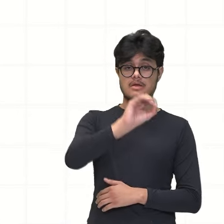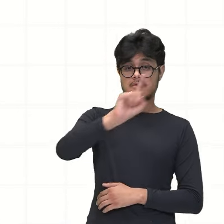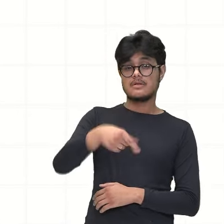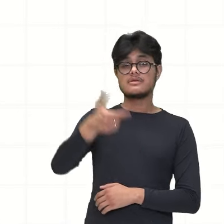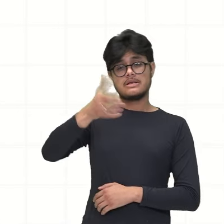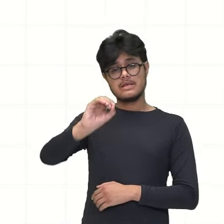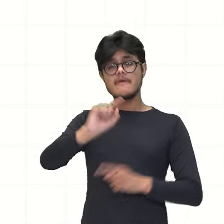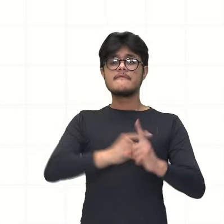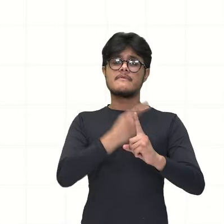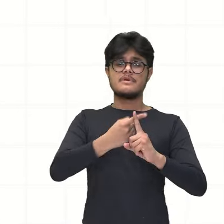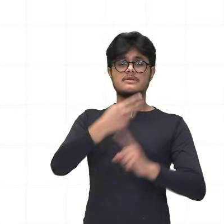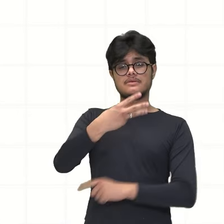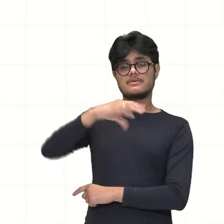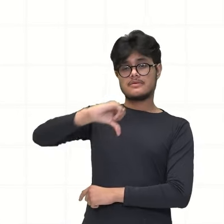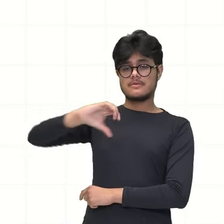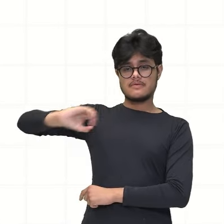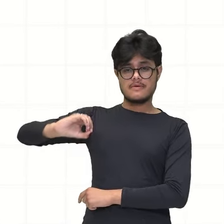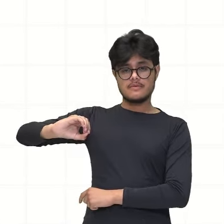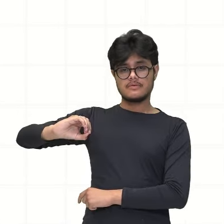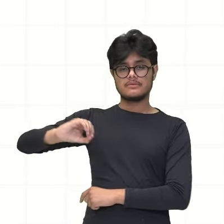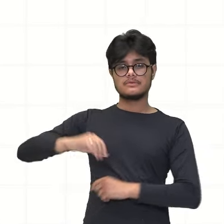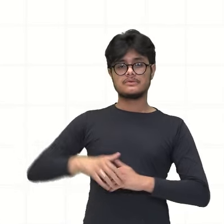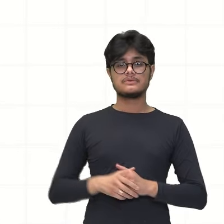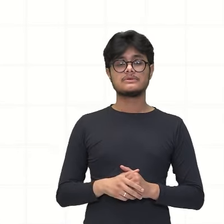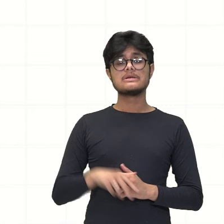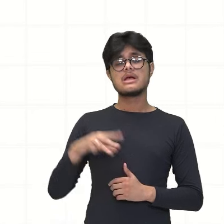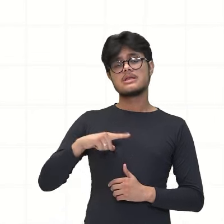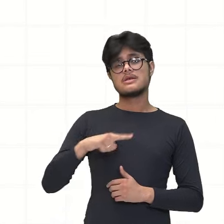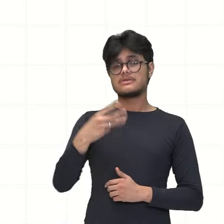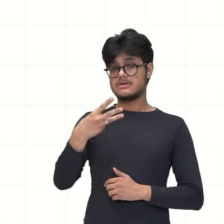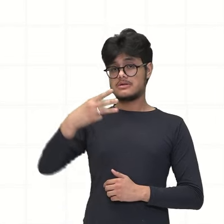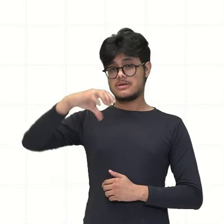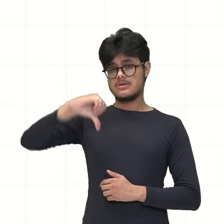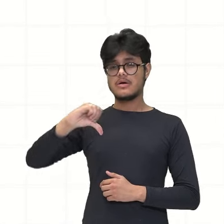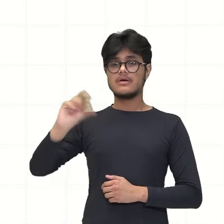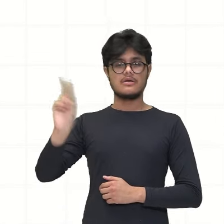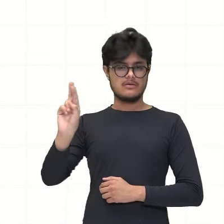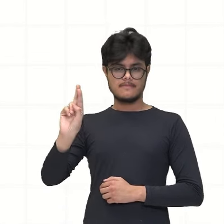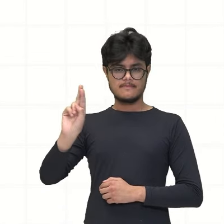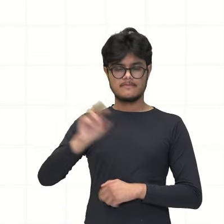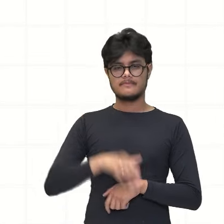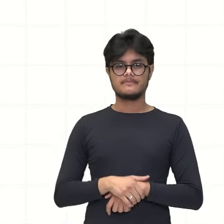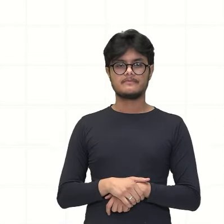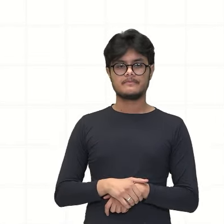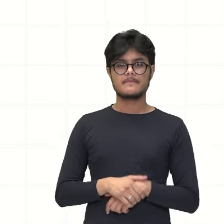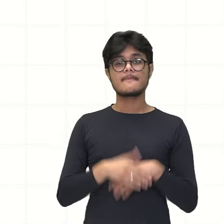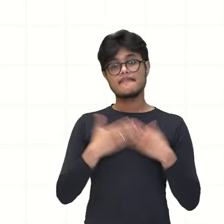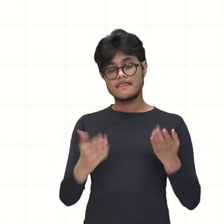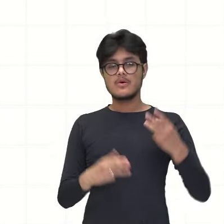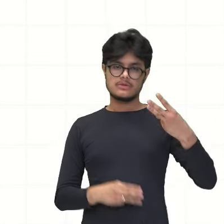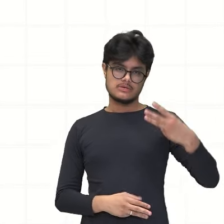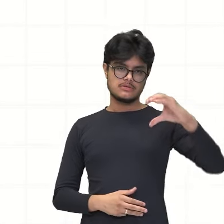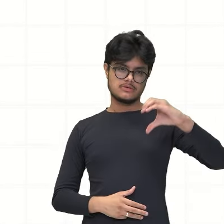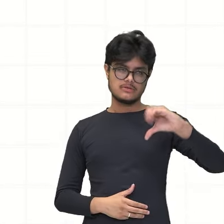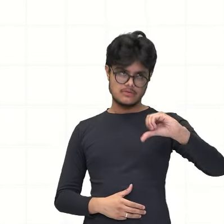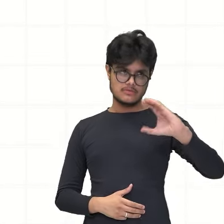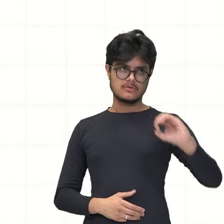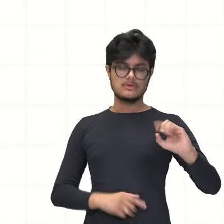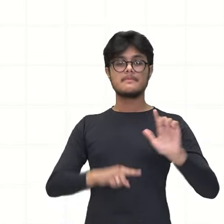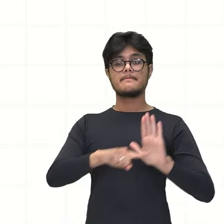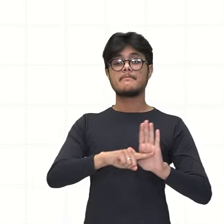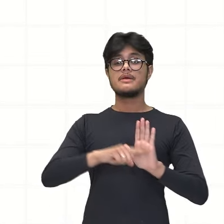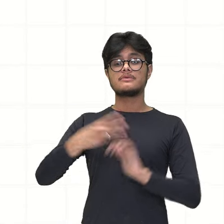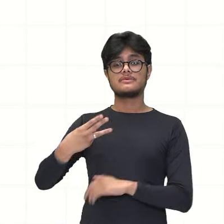0,10 vezes 390 vai ser um desconto de R$39. Então, vai ser o preço original,